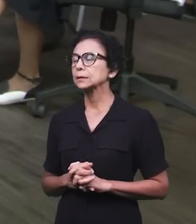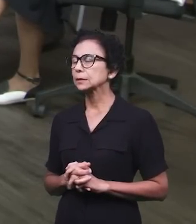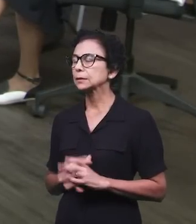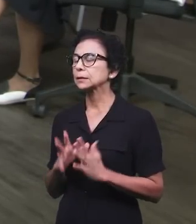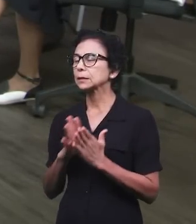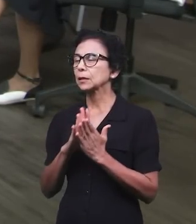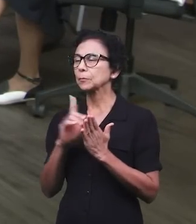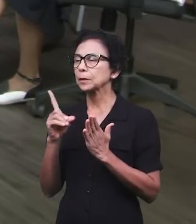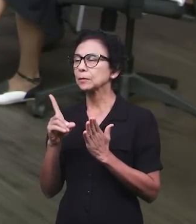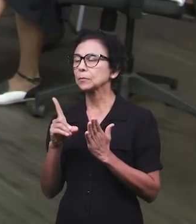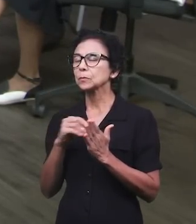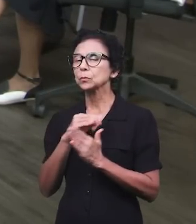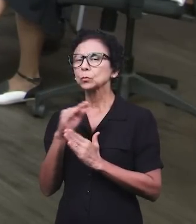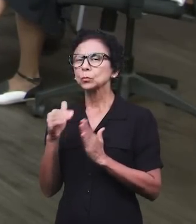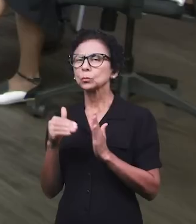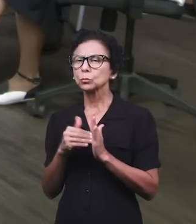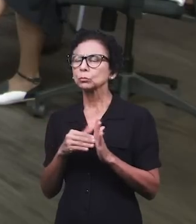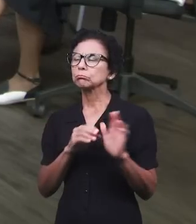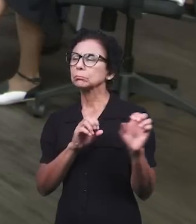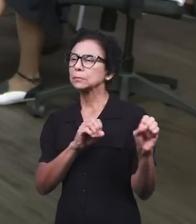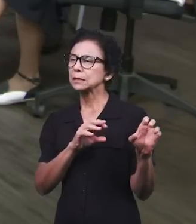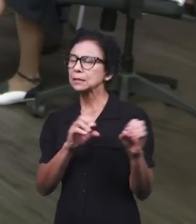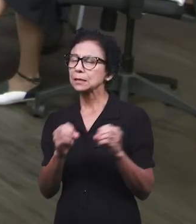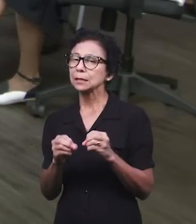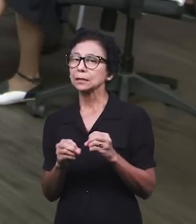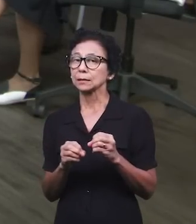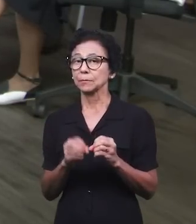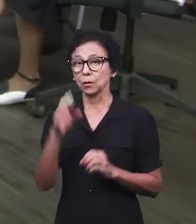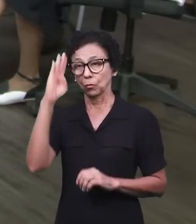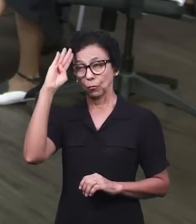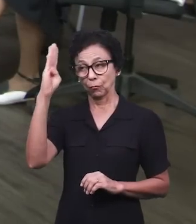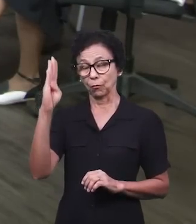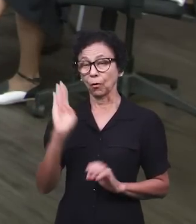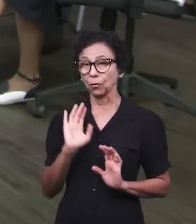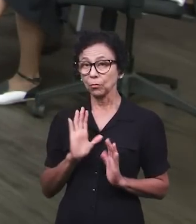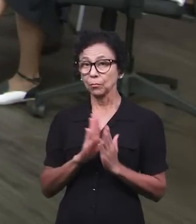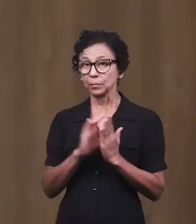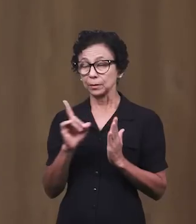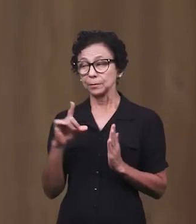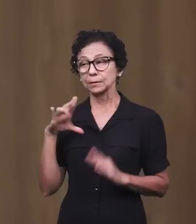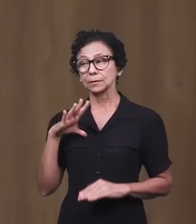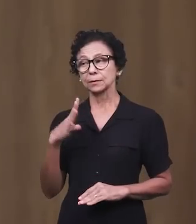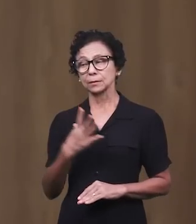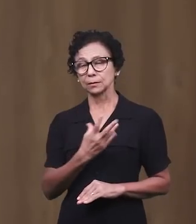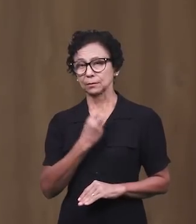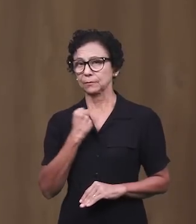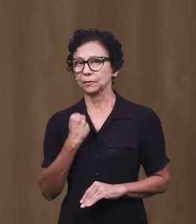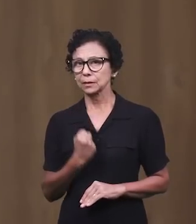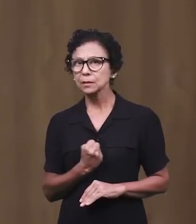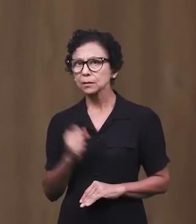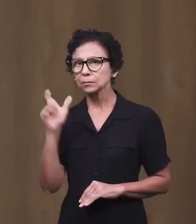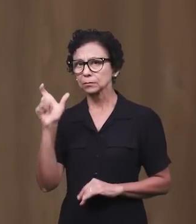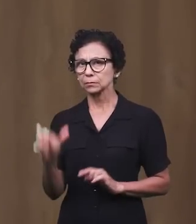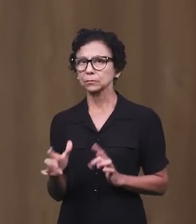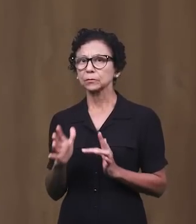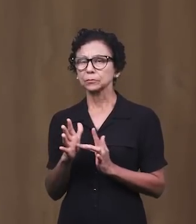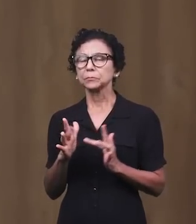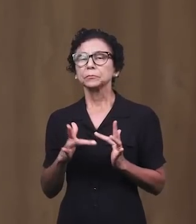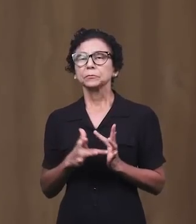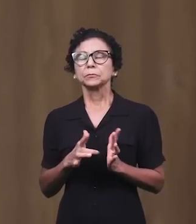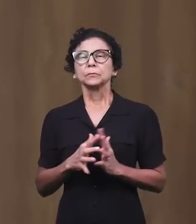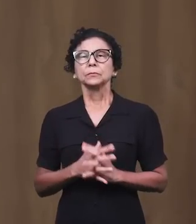ensina sobre tudo, embora a mensagem central da Bíblia é a salvação através do Senhor